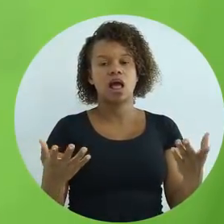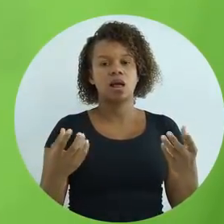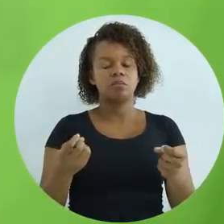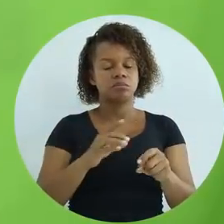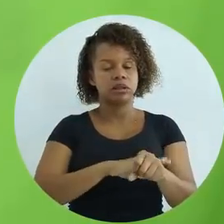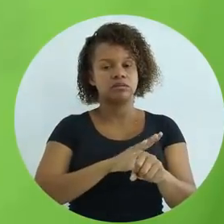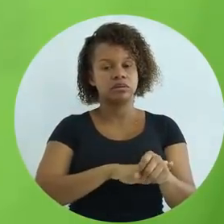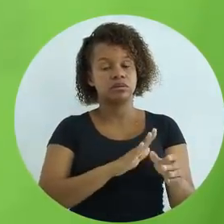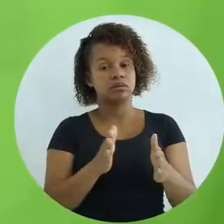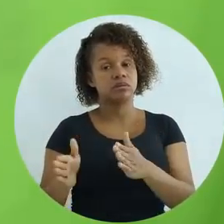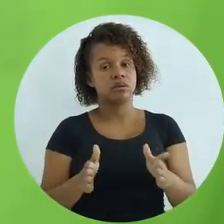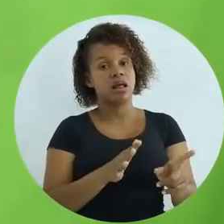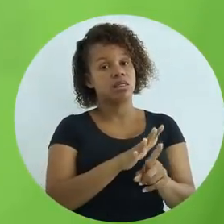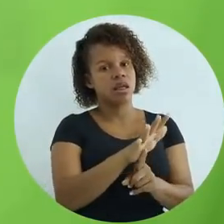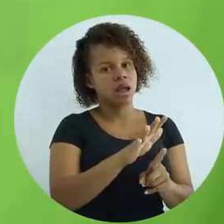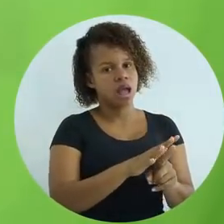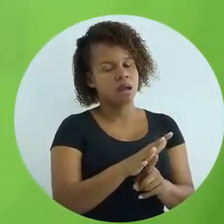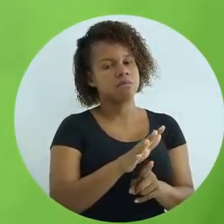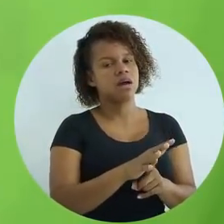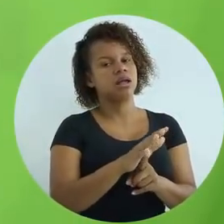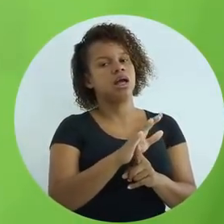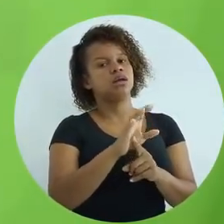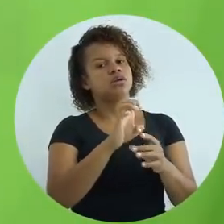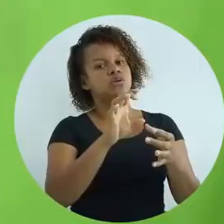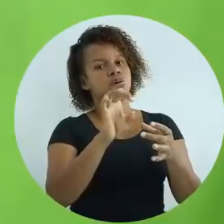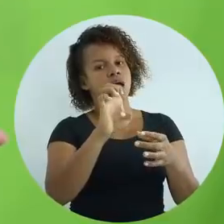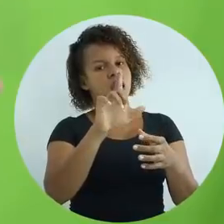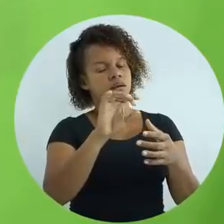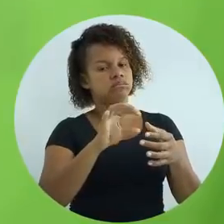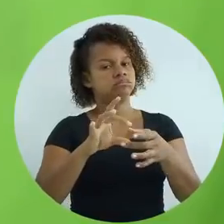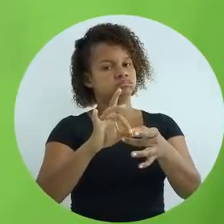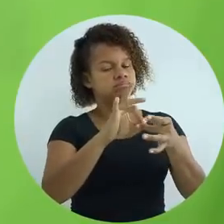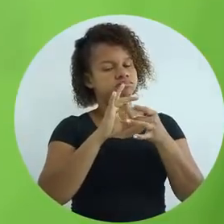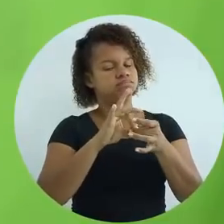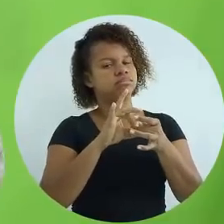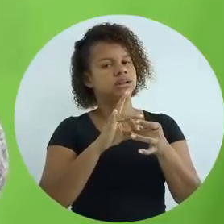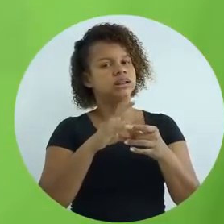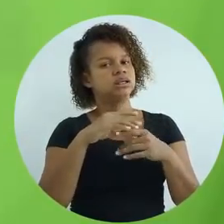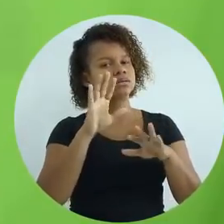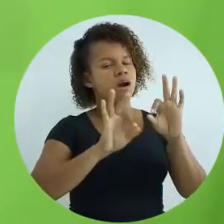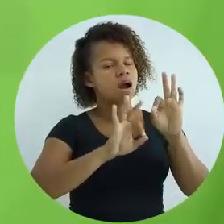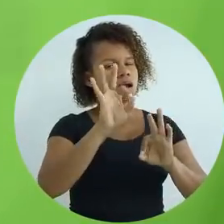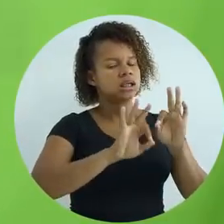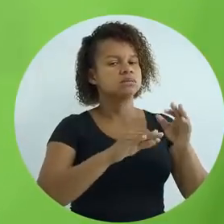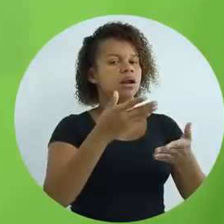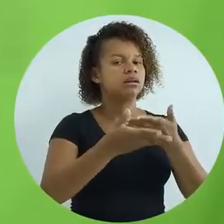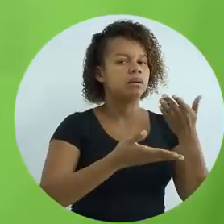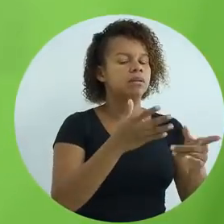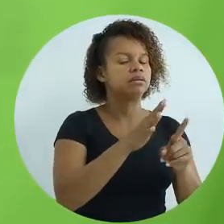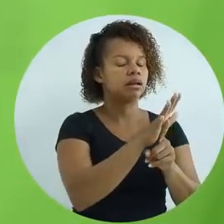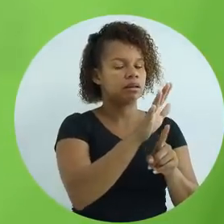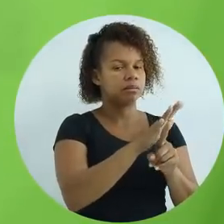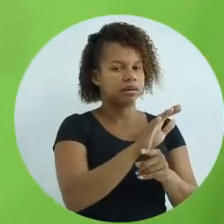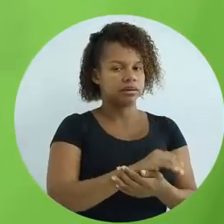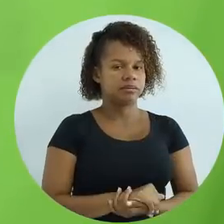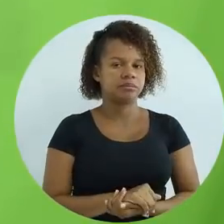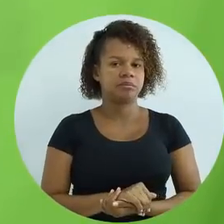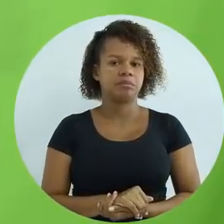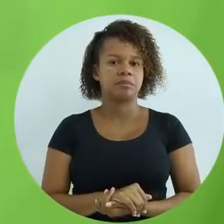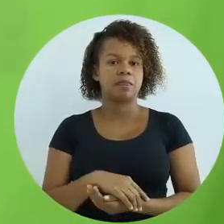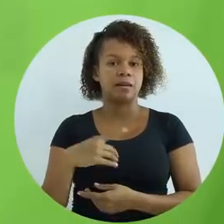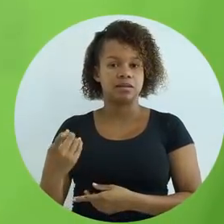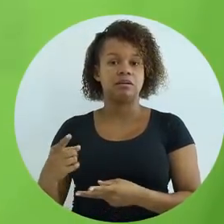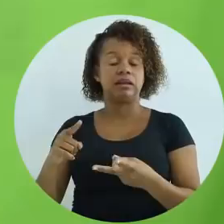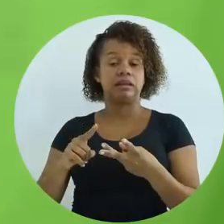demanda é necessário para que os elos da cadeia se programem em relação ao atendimento desta demanda. Por sua